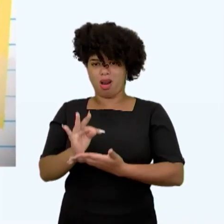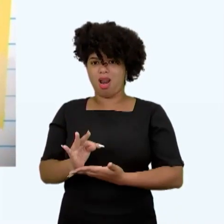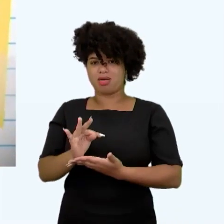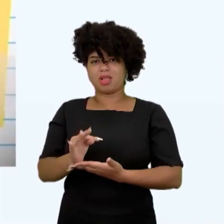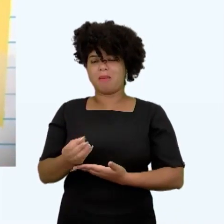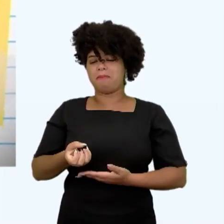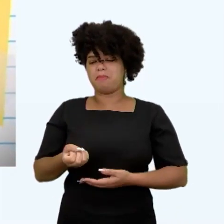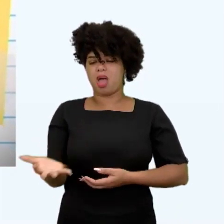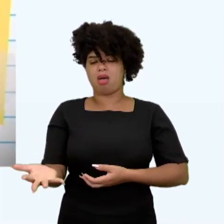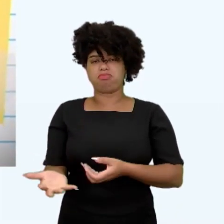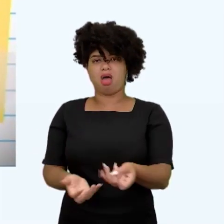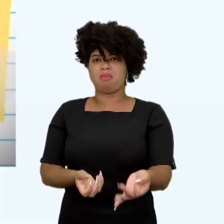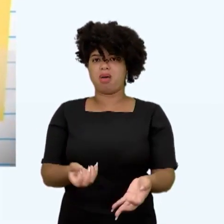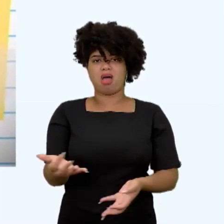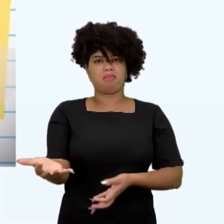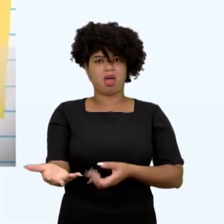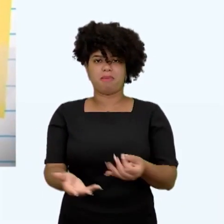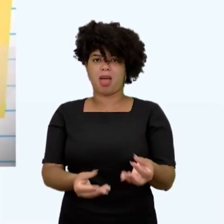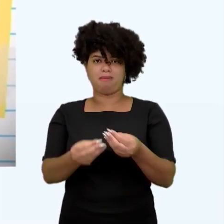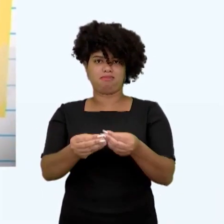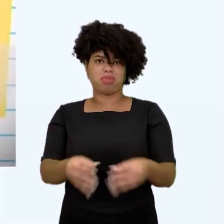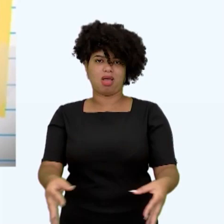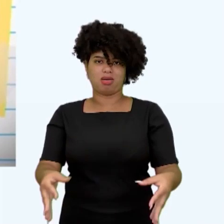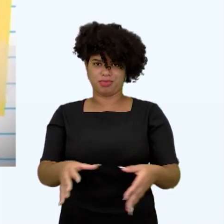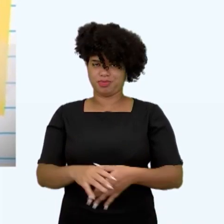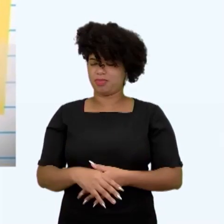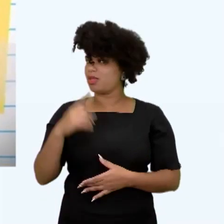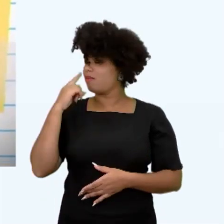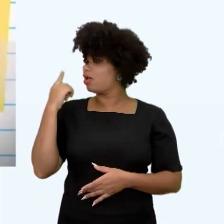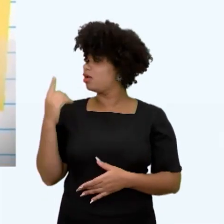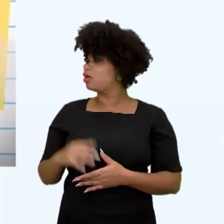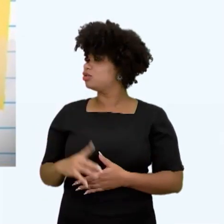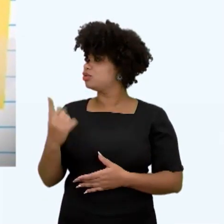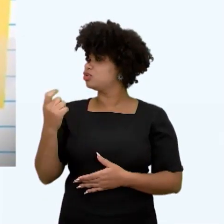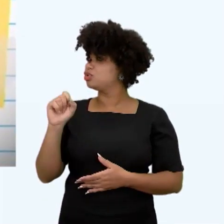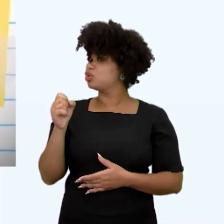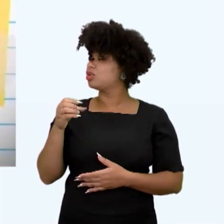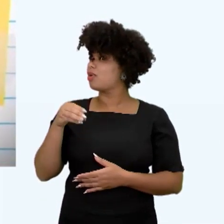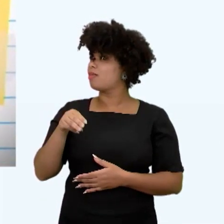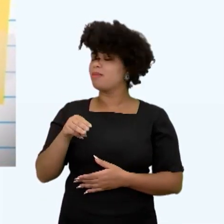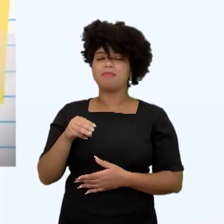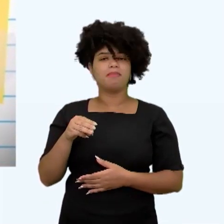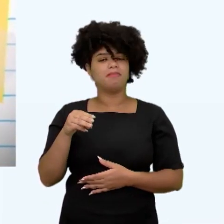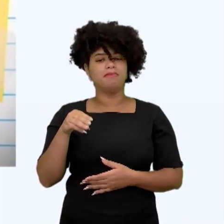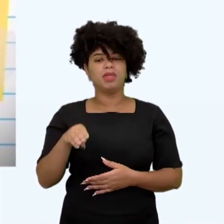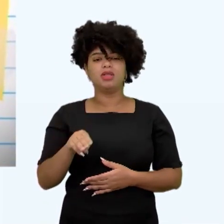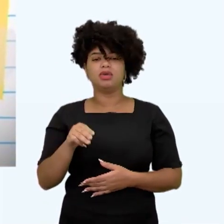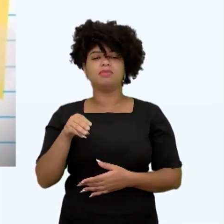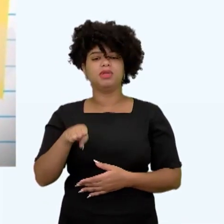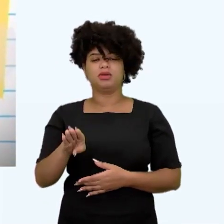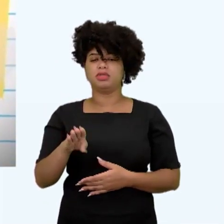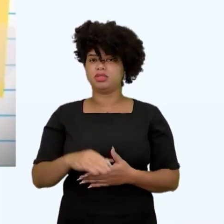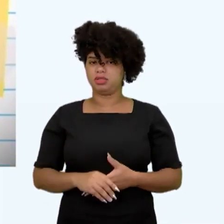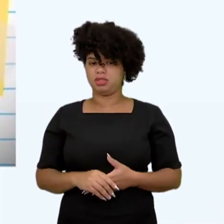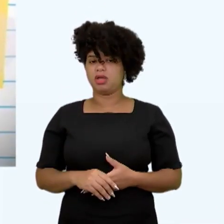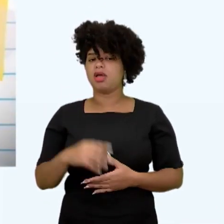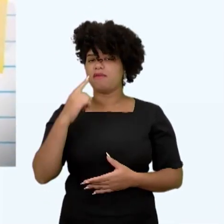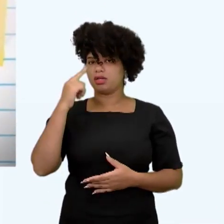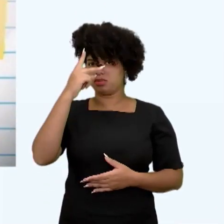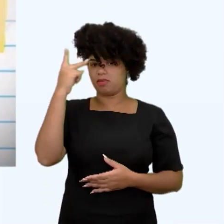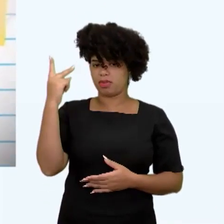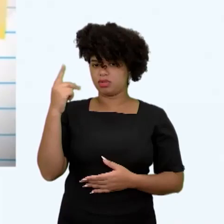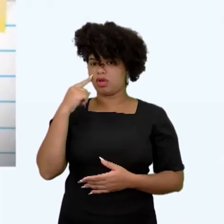desperdiçada. Seria algo equivalente ao peso de 18 bilhões e 570 milhões de pessoas de 70 quilos, ou cerca